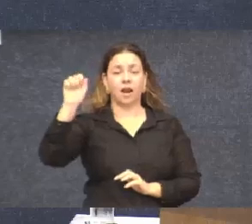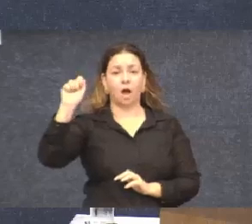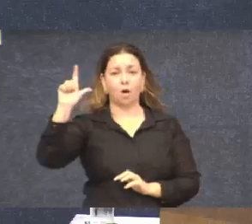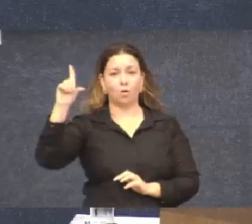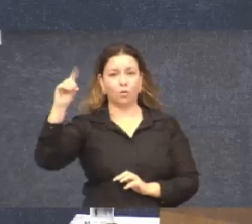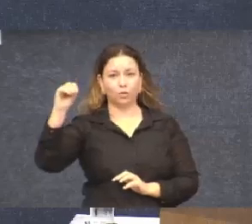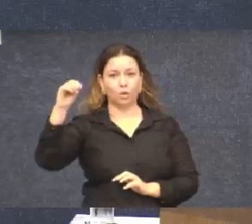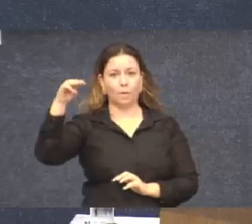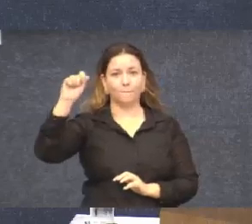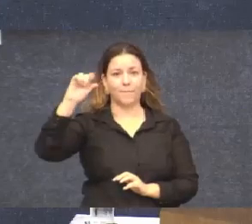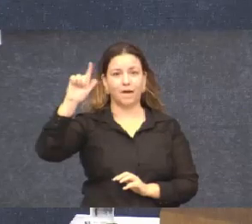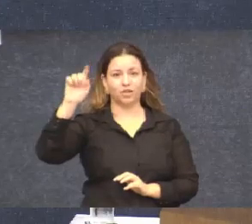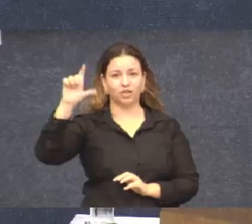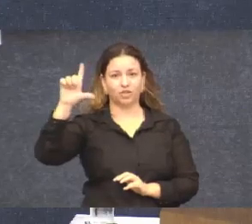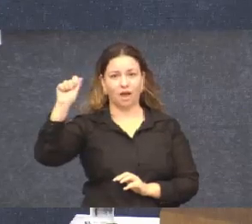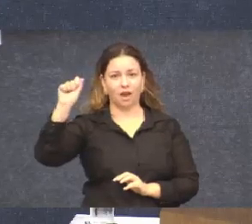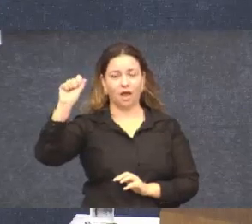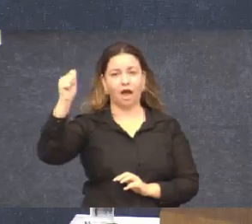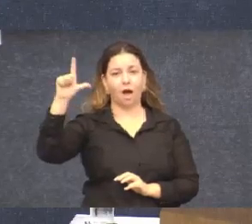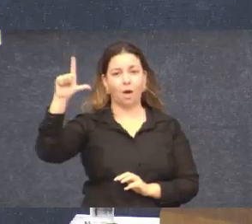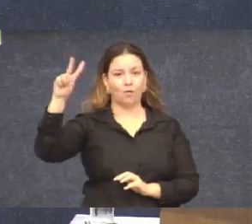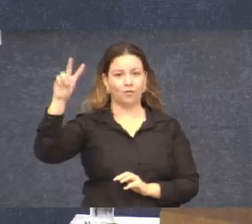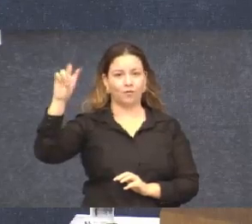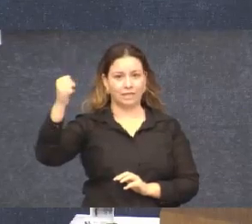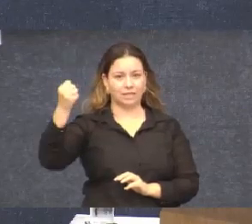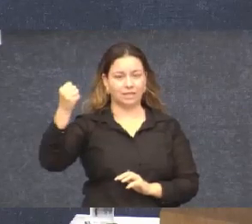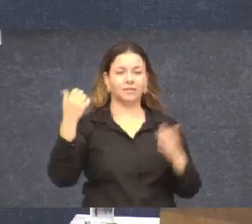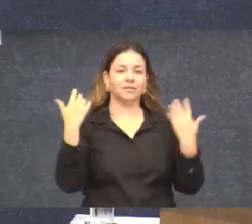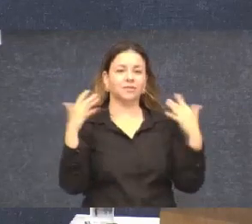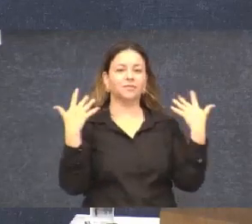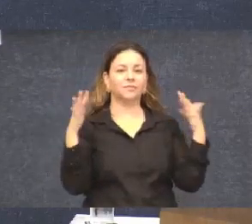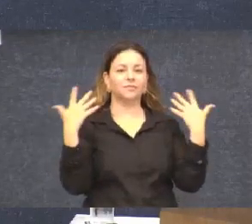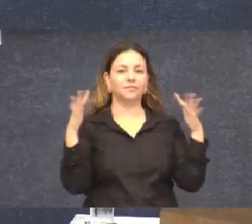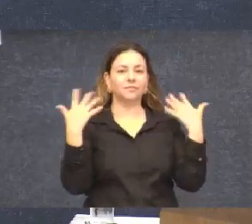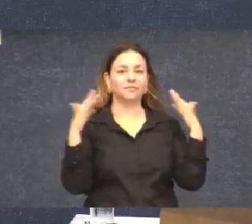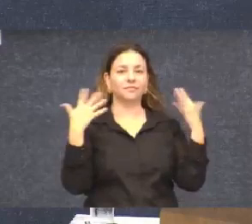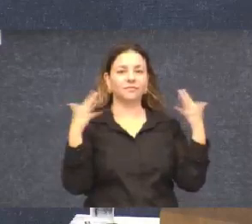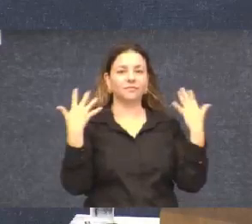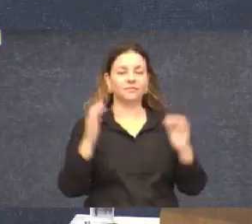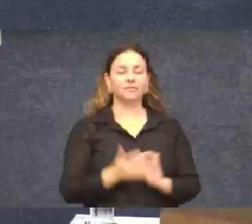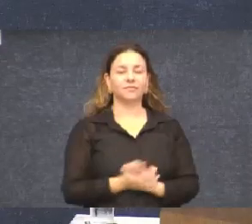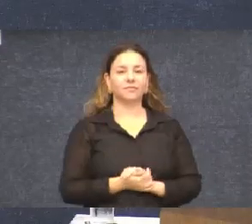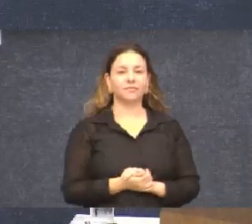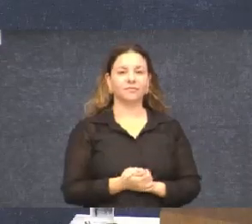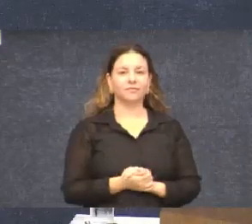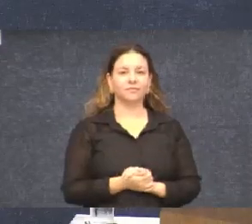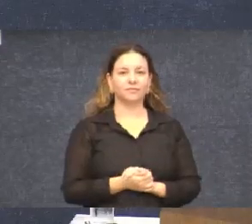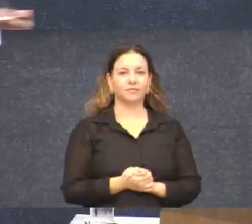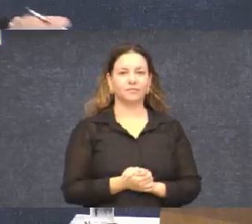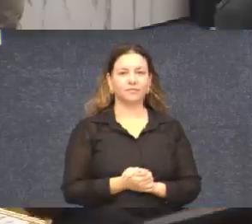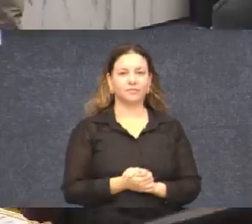dos Santos Alves. Se o bem e o mal existem, você pode